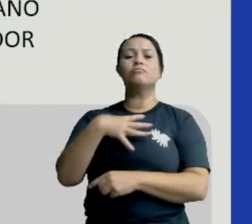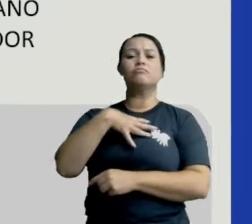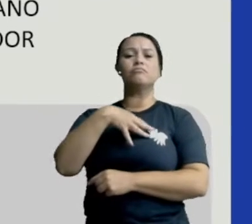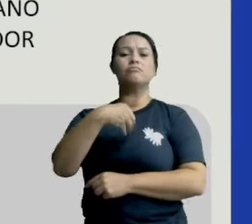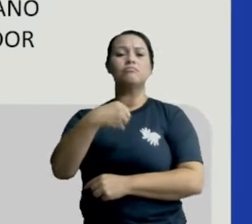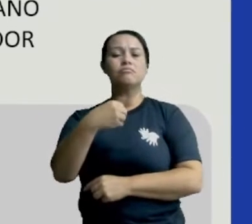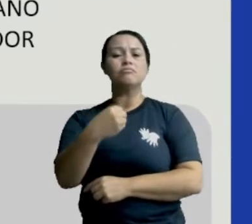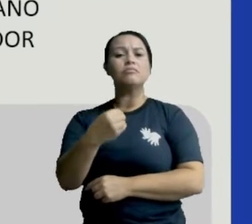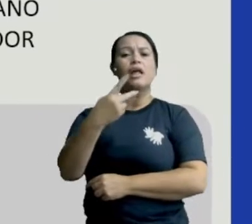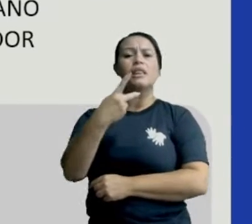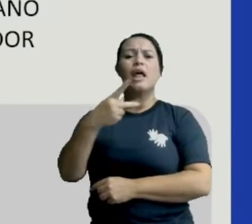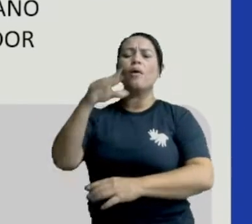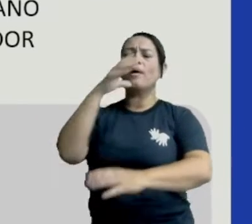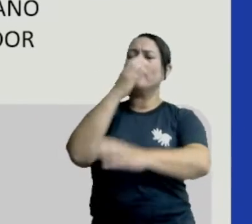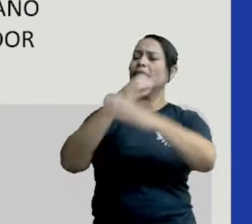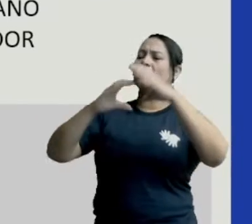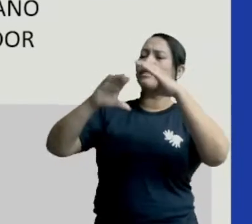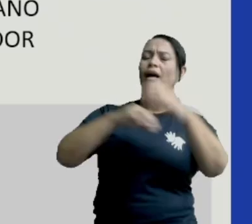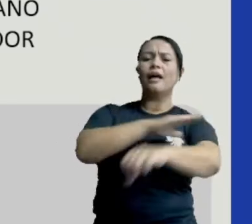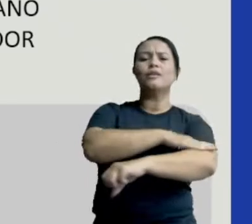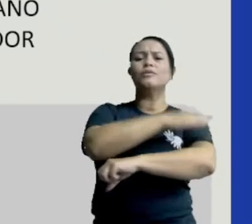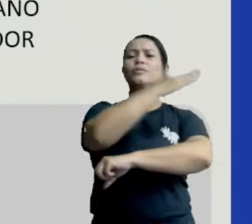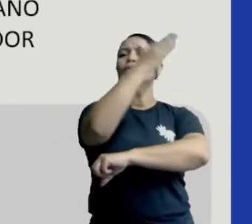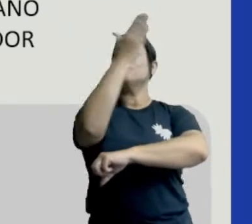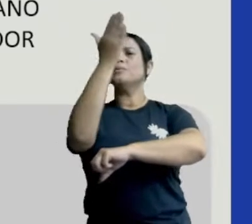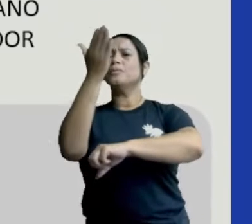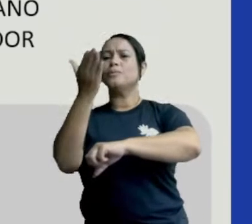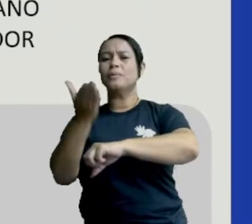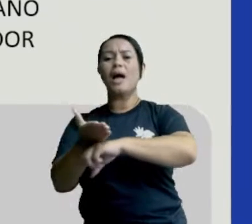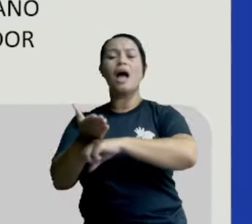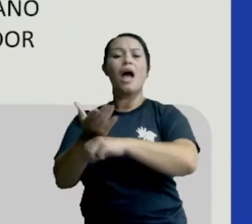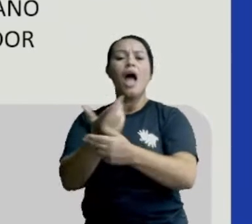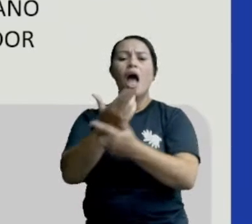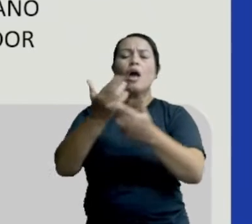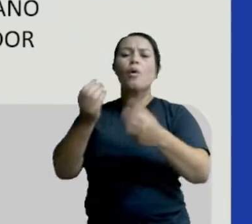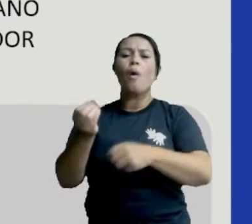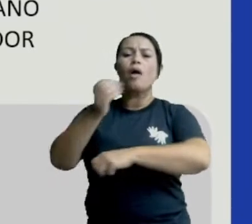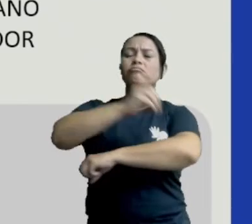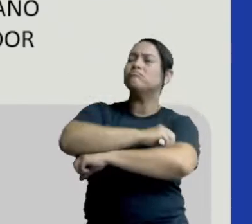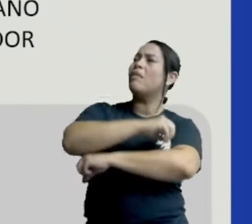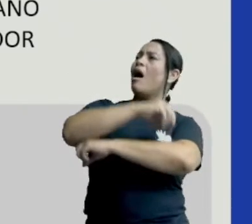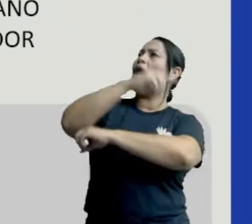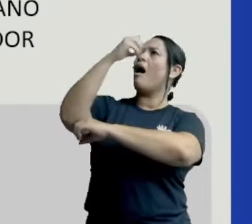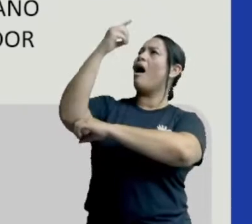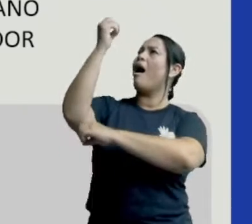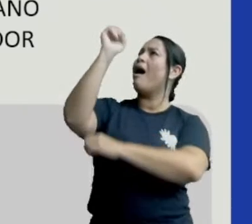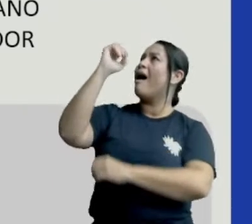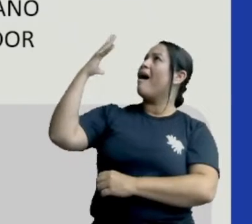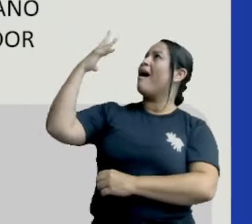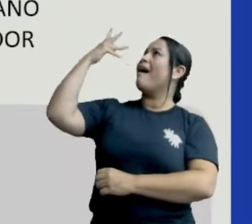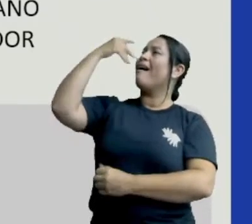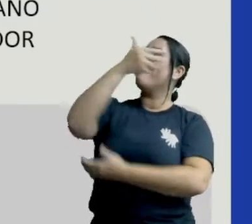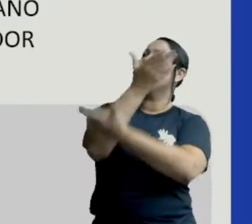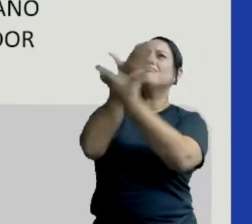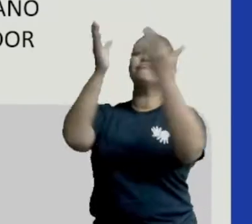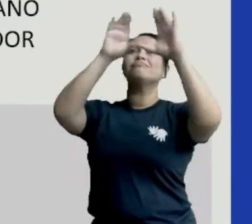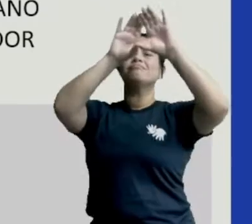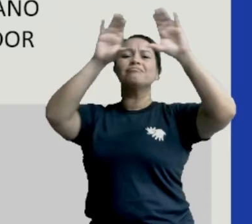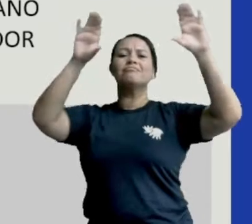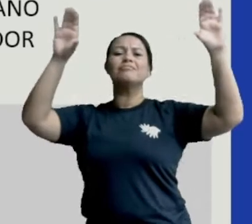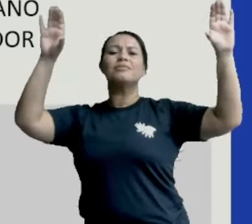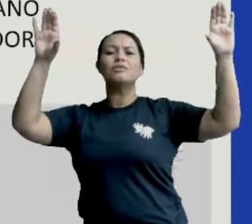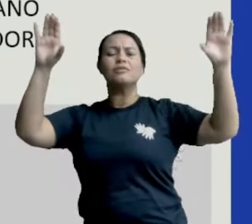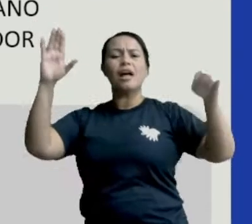E os filhos teus cantando noite e dia, bem como outrora os marcos do tambor,